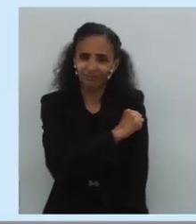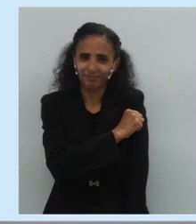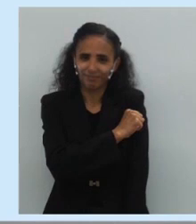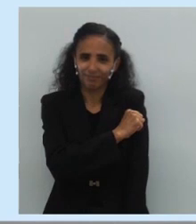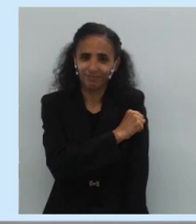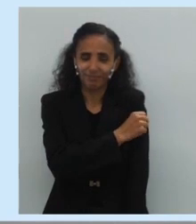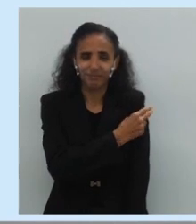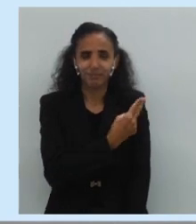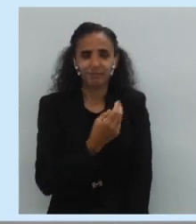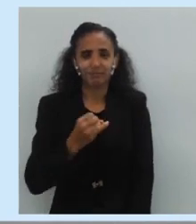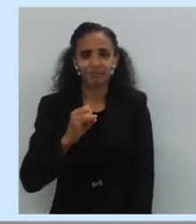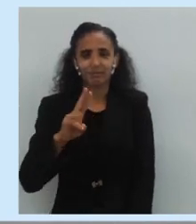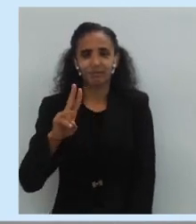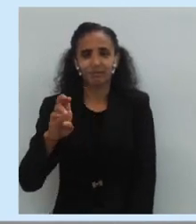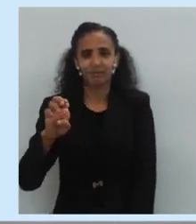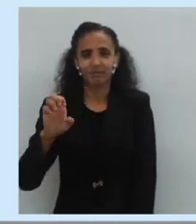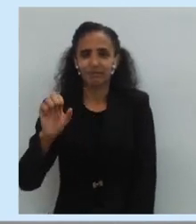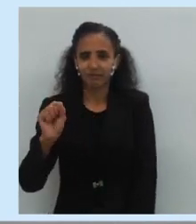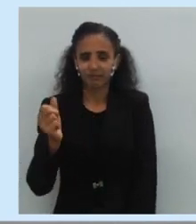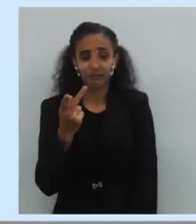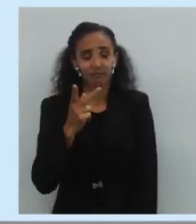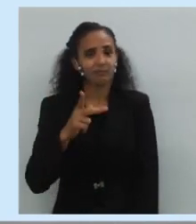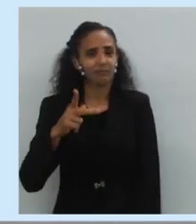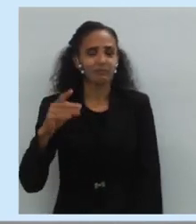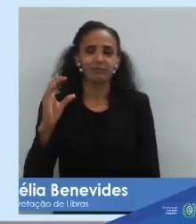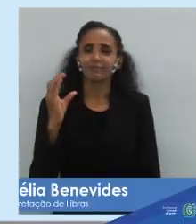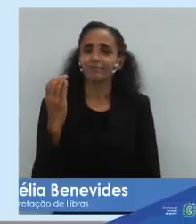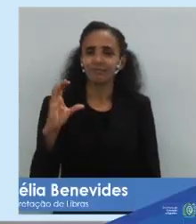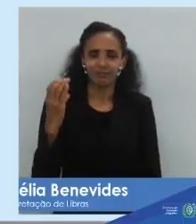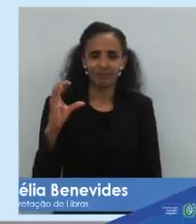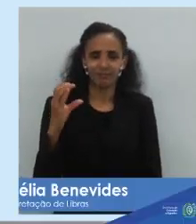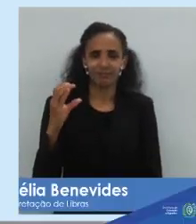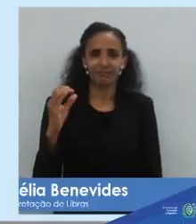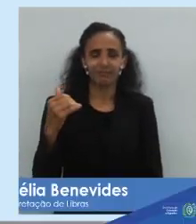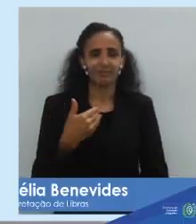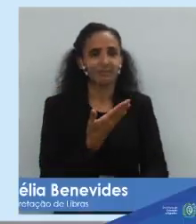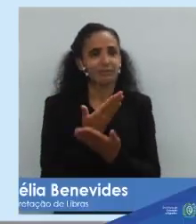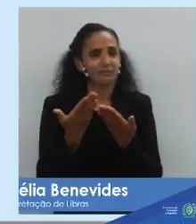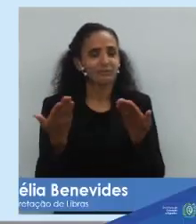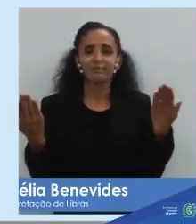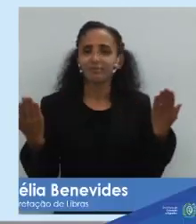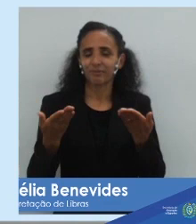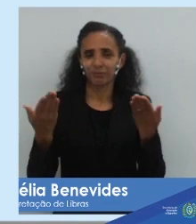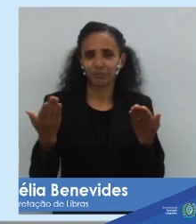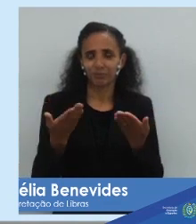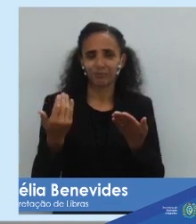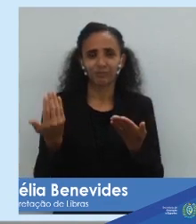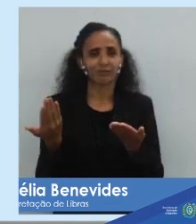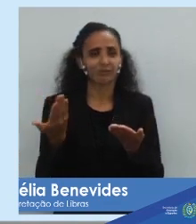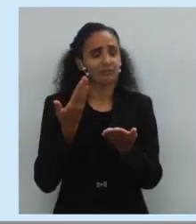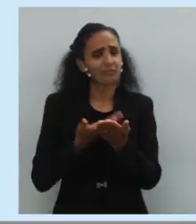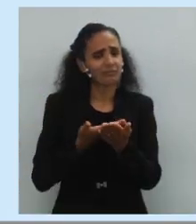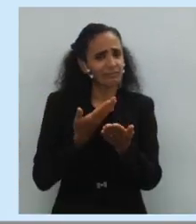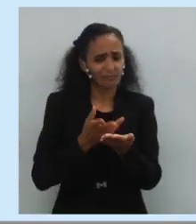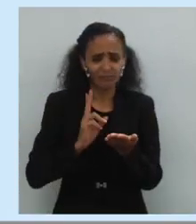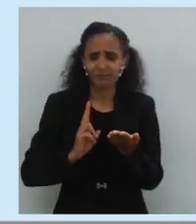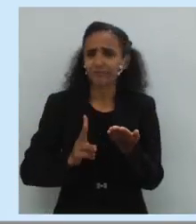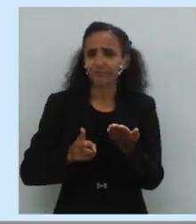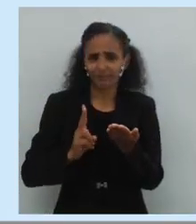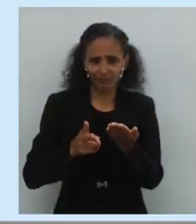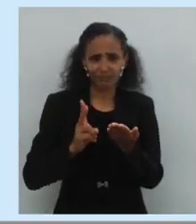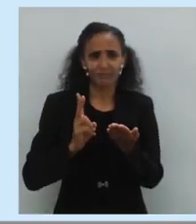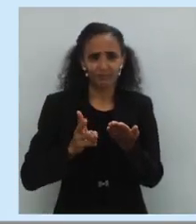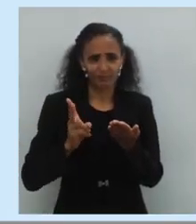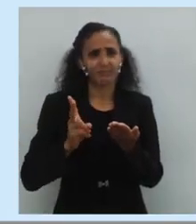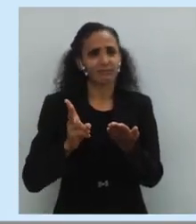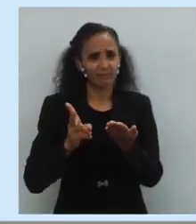E aí, galerinha do oitavo ano, meu nome é Ives Fernando, eu sou professor de ciência e hoje